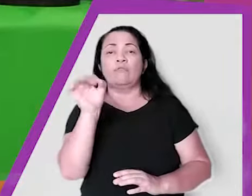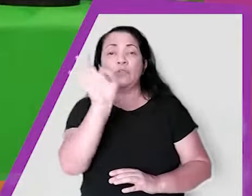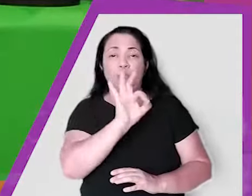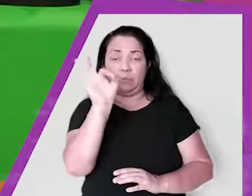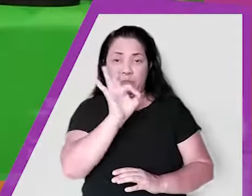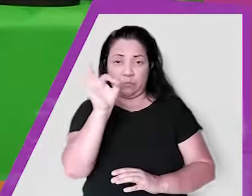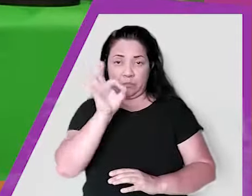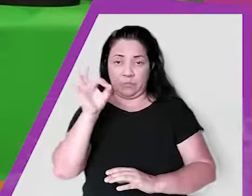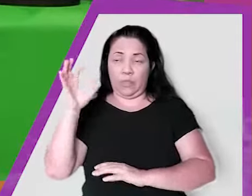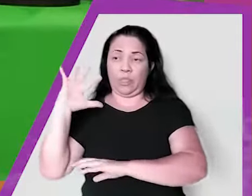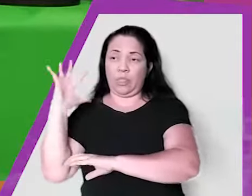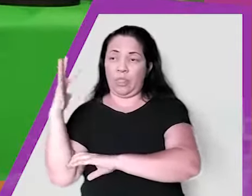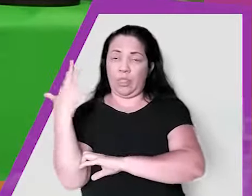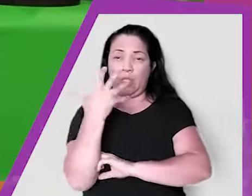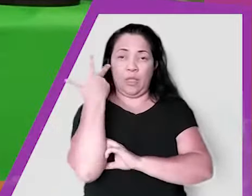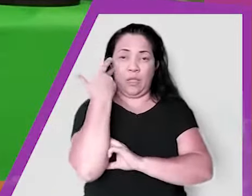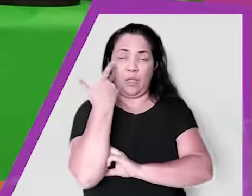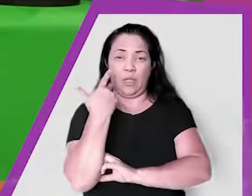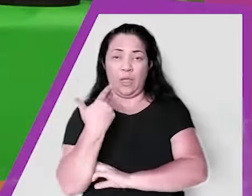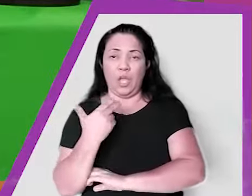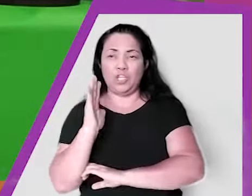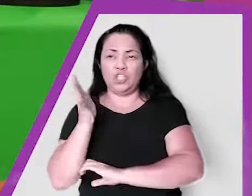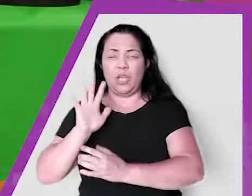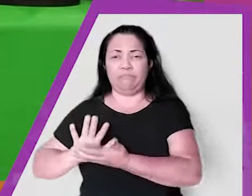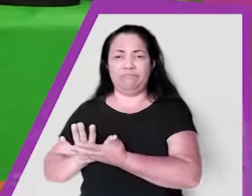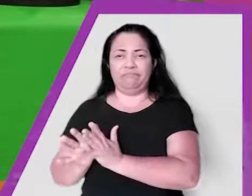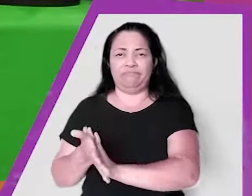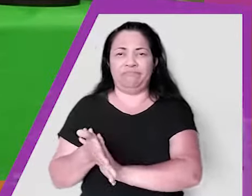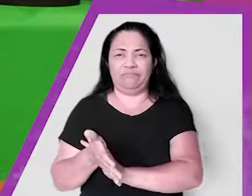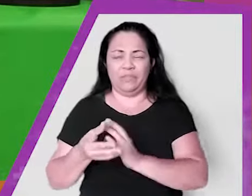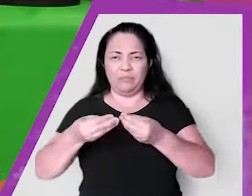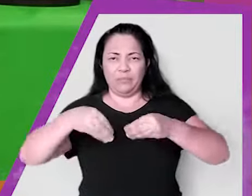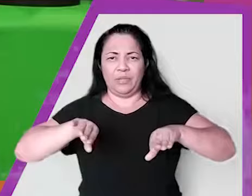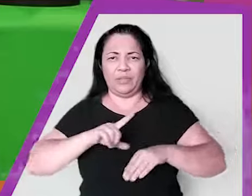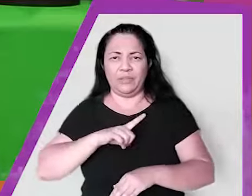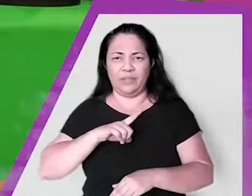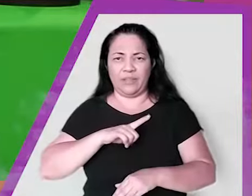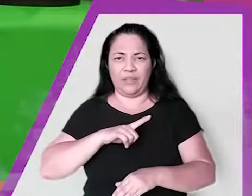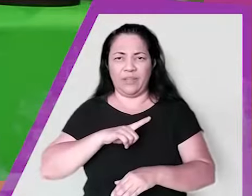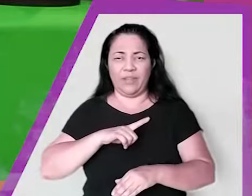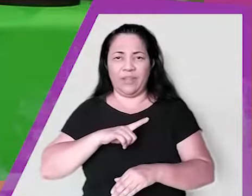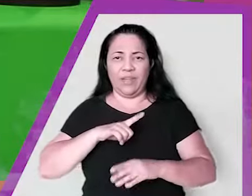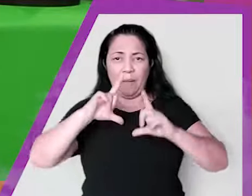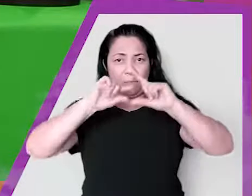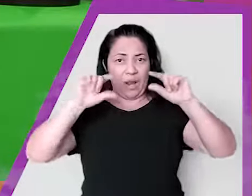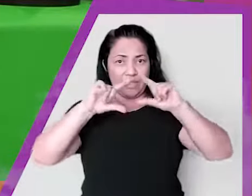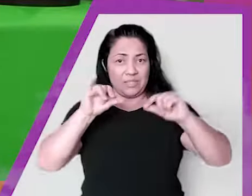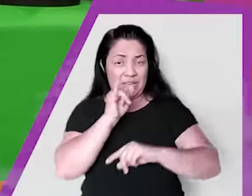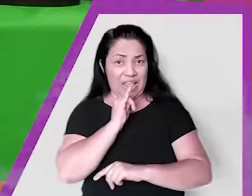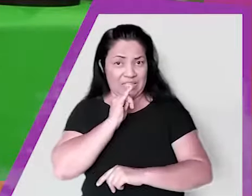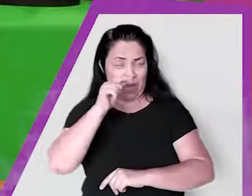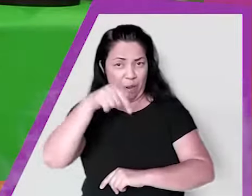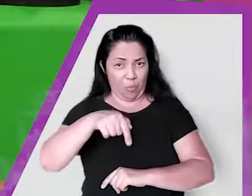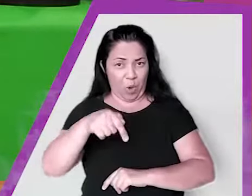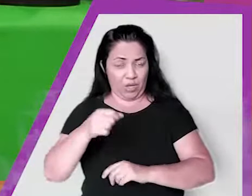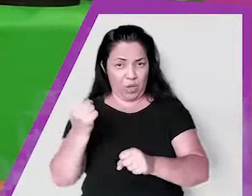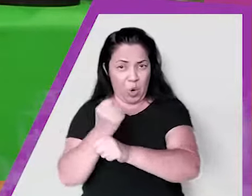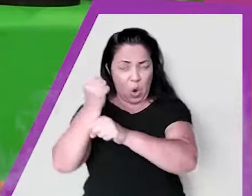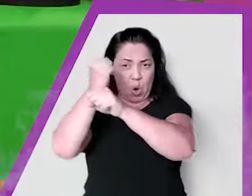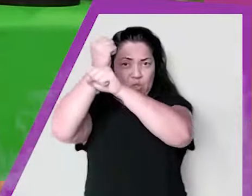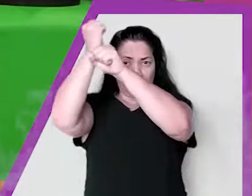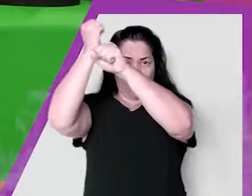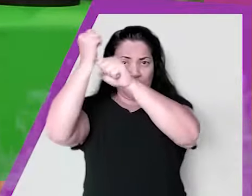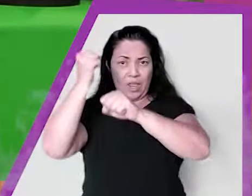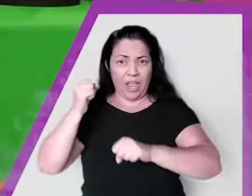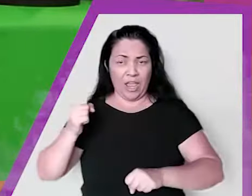destruídos. Além disso, outros 20% da vegetação natural já está muito prejudicada. A